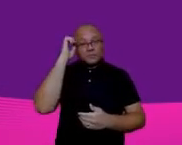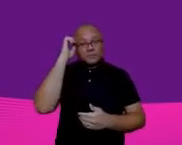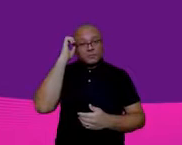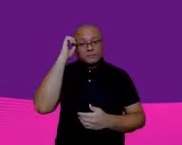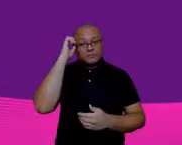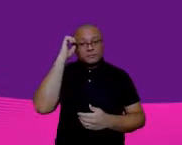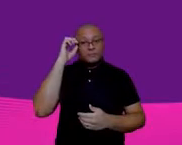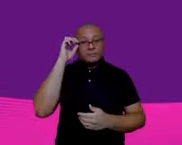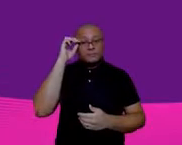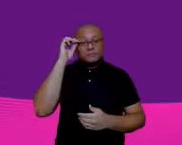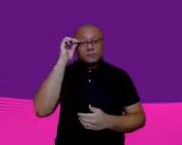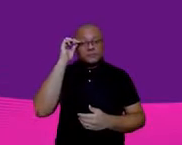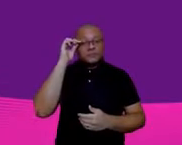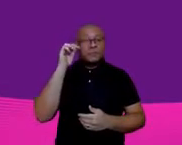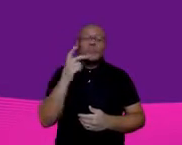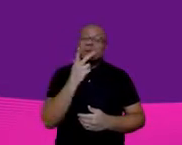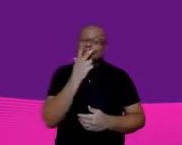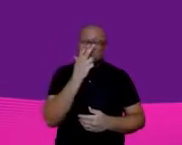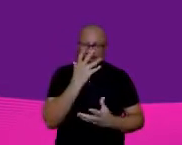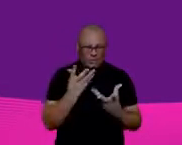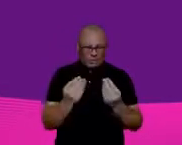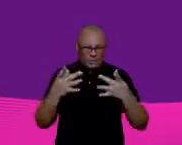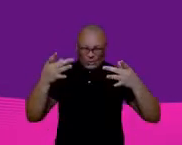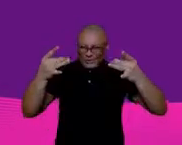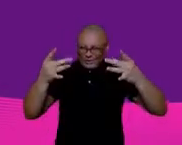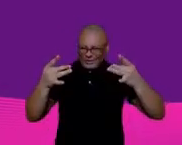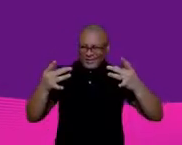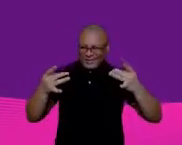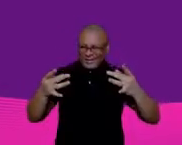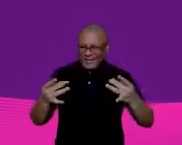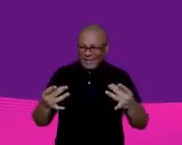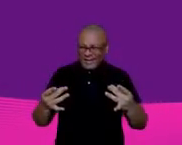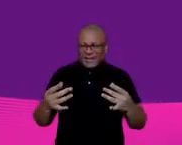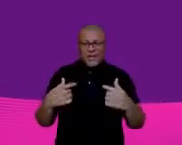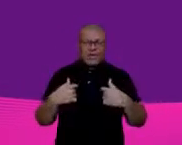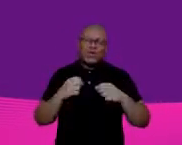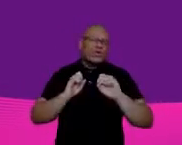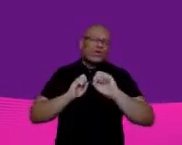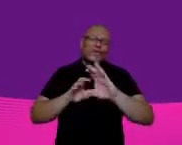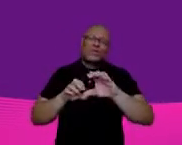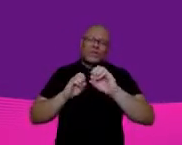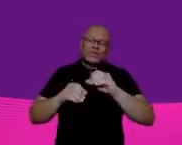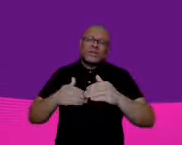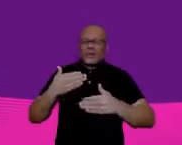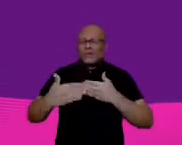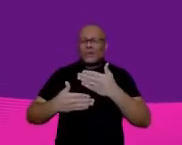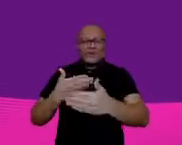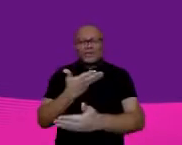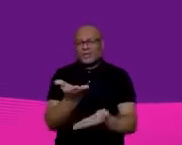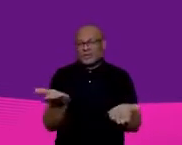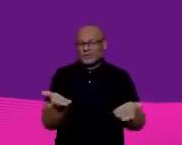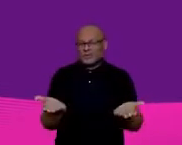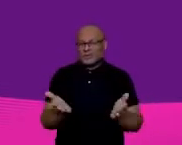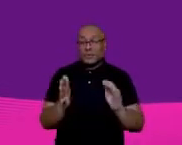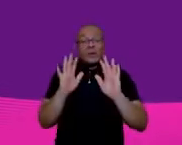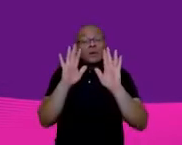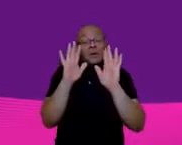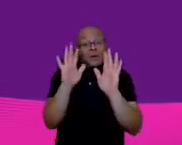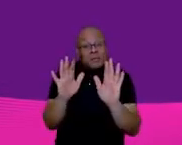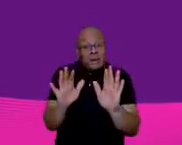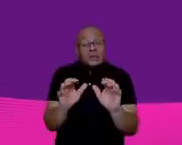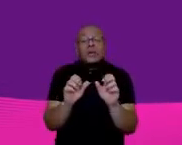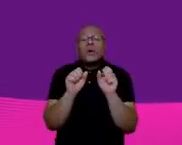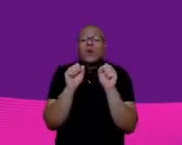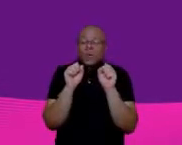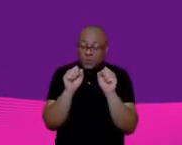Parece bastante coisa. Eu não vou ensinar o processo completo para vocês hoje, mas essa é uma coisa que nós podemos